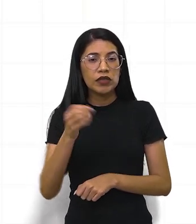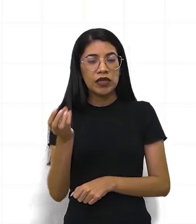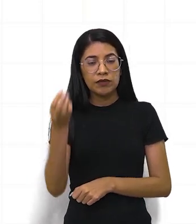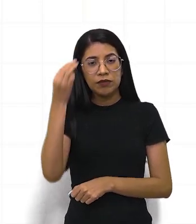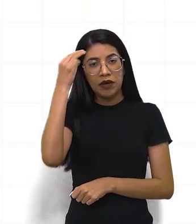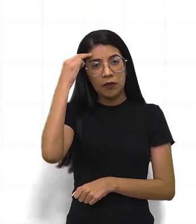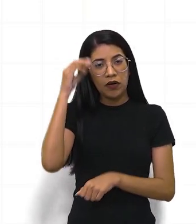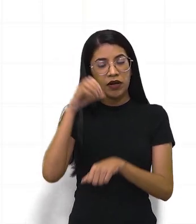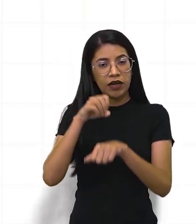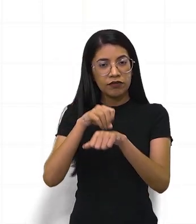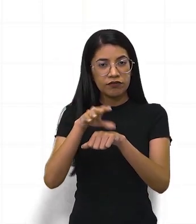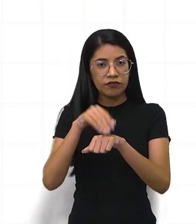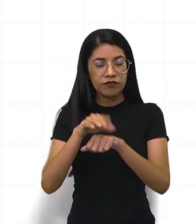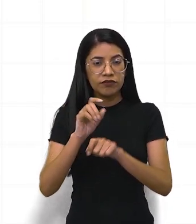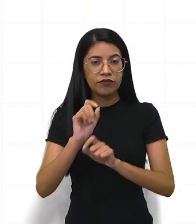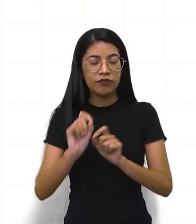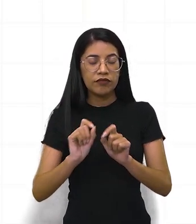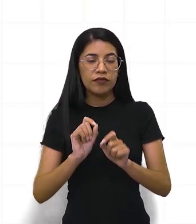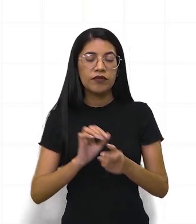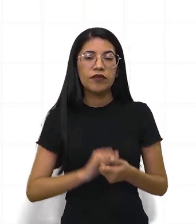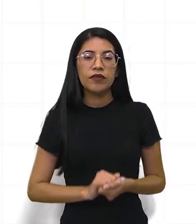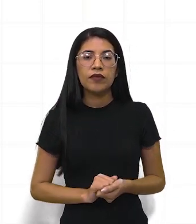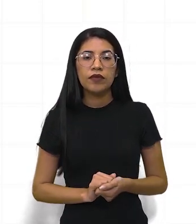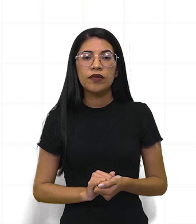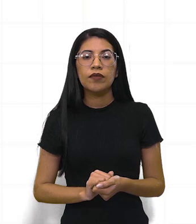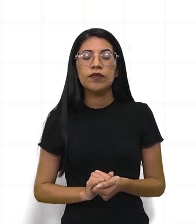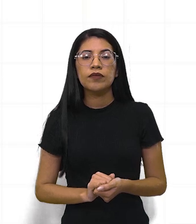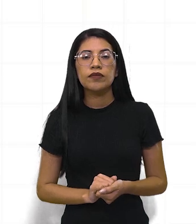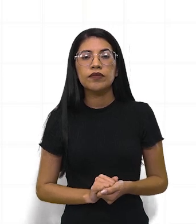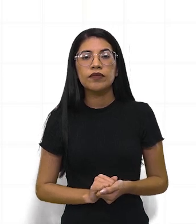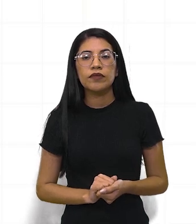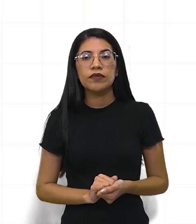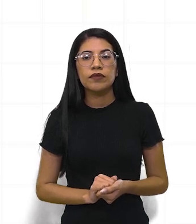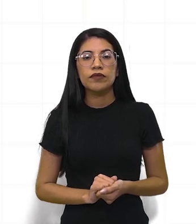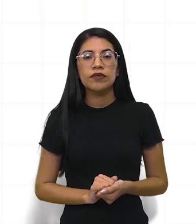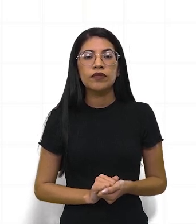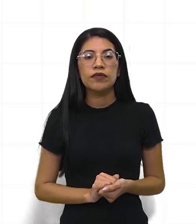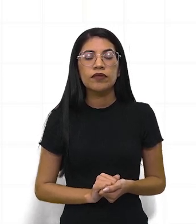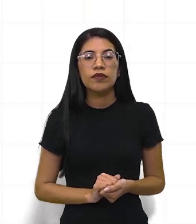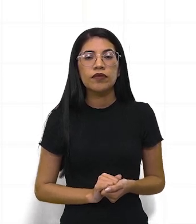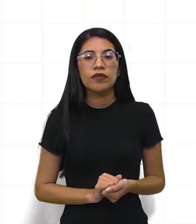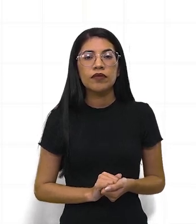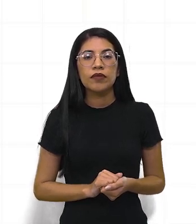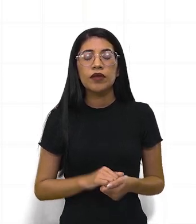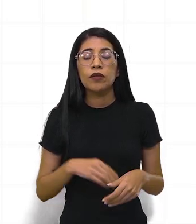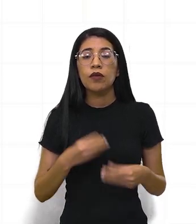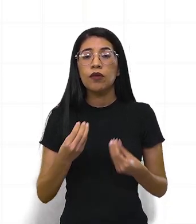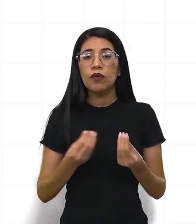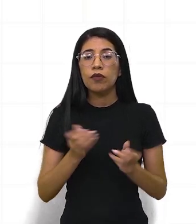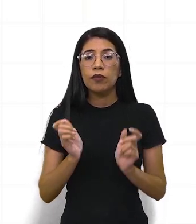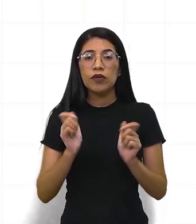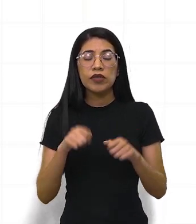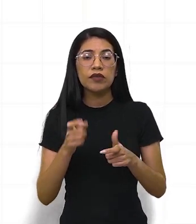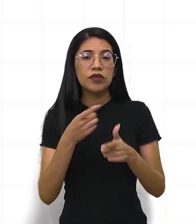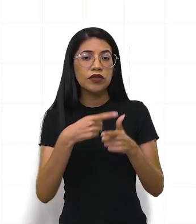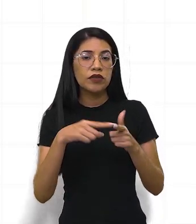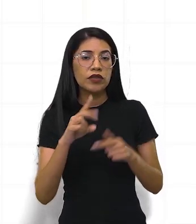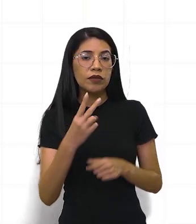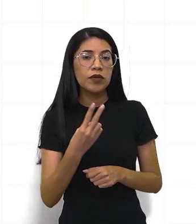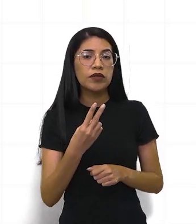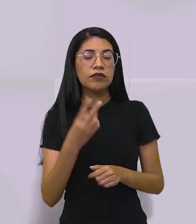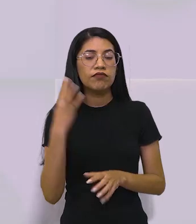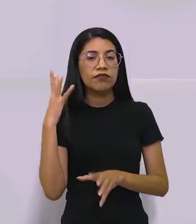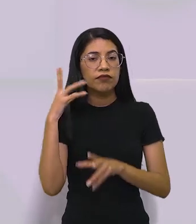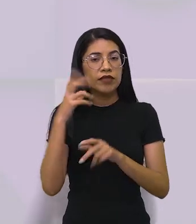memorizado para os nossos alunos do 7º ano. Vamos lá. Quando que o número é divisível por 2? Vamos lembrar a